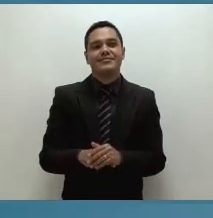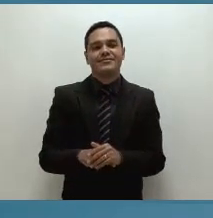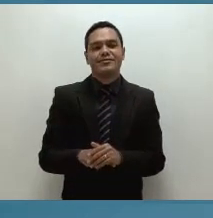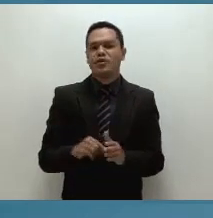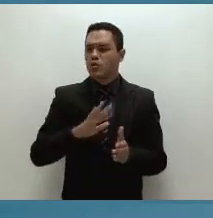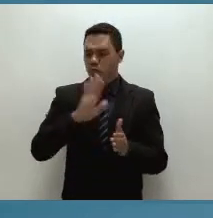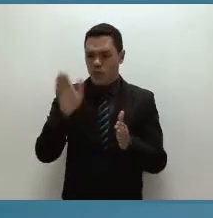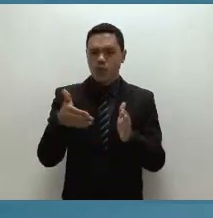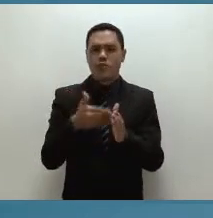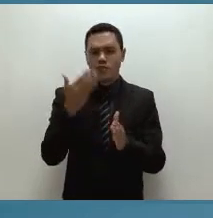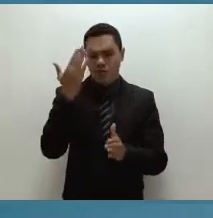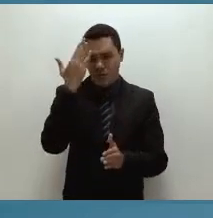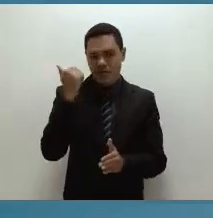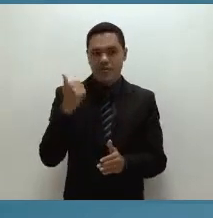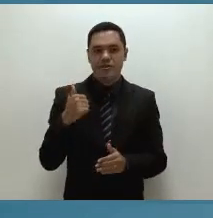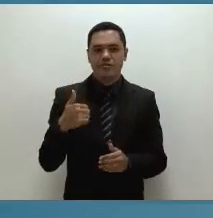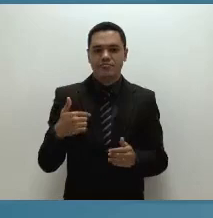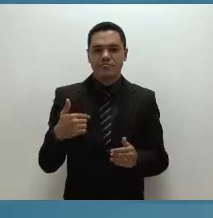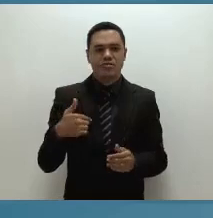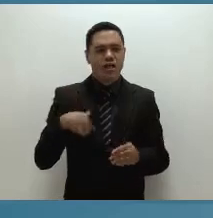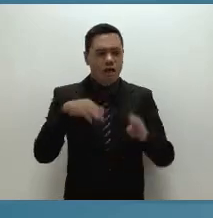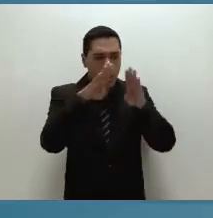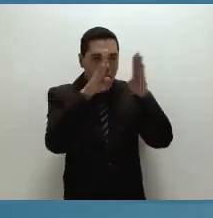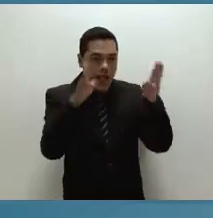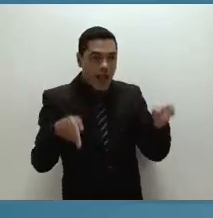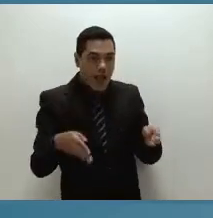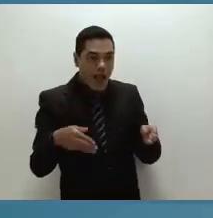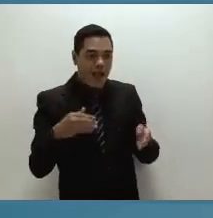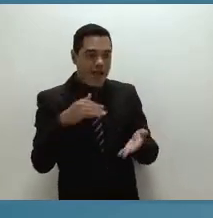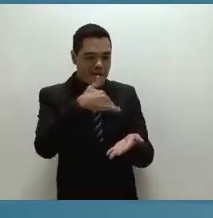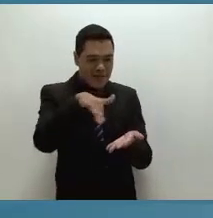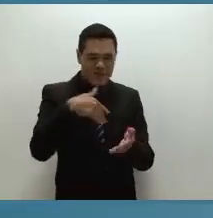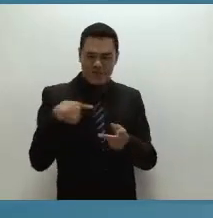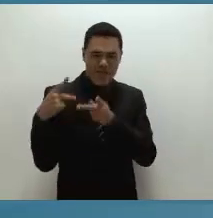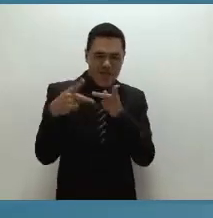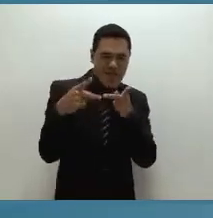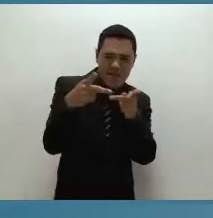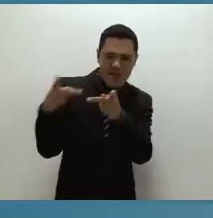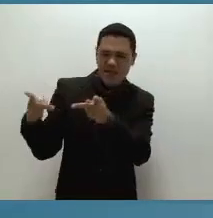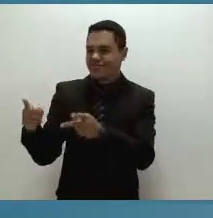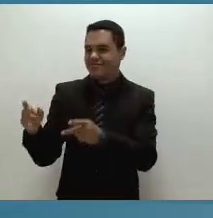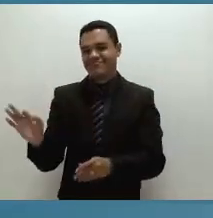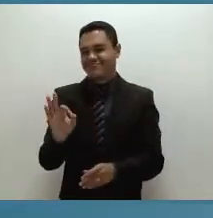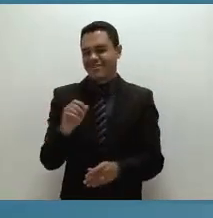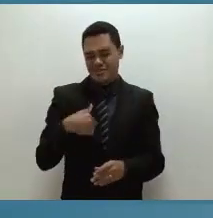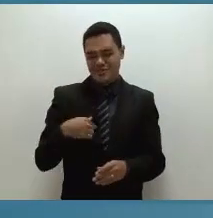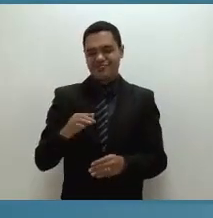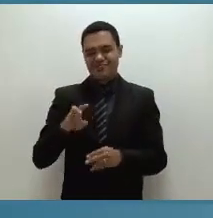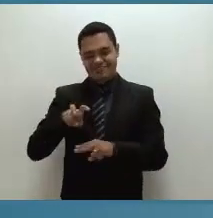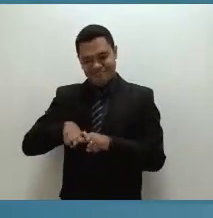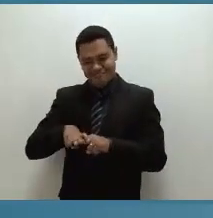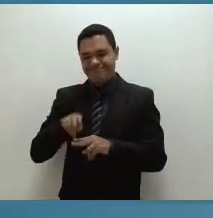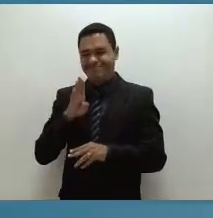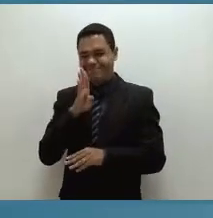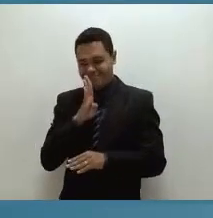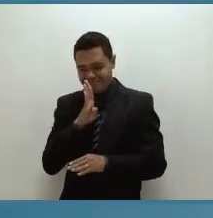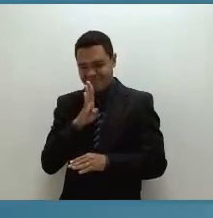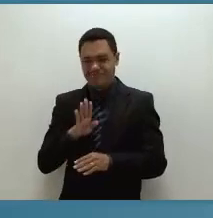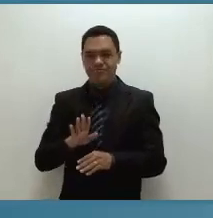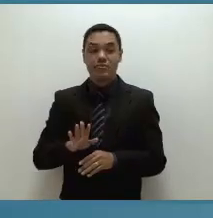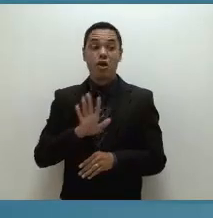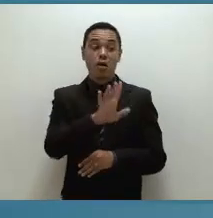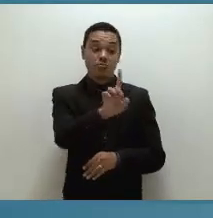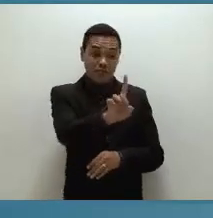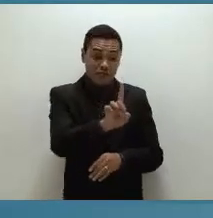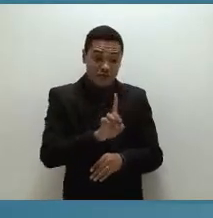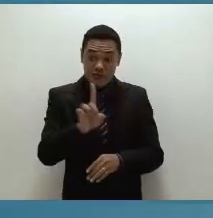todo o estado, é muito escrito, é muito escrito, eu vou chegar lá no meu lugar, assim, sossegado. Agora, quem vai lá comigo? Né? Eu